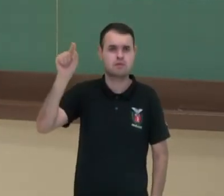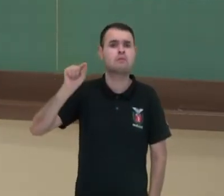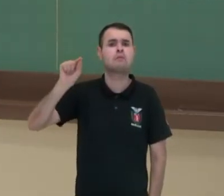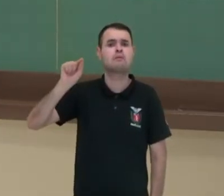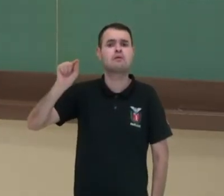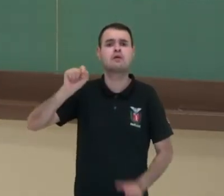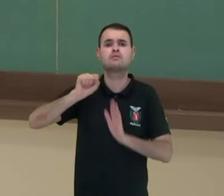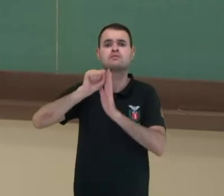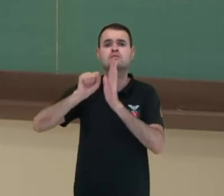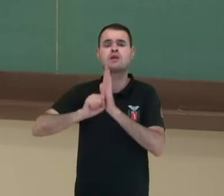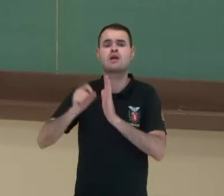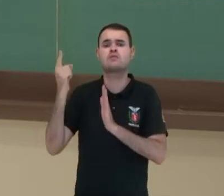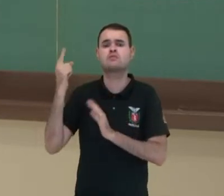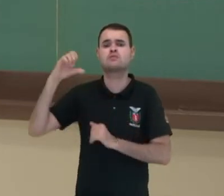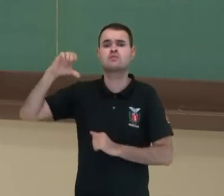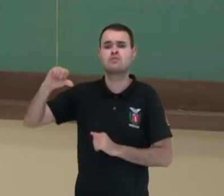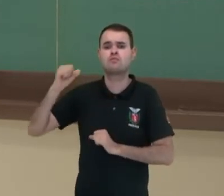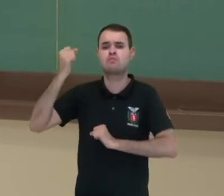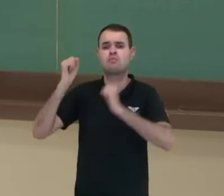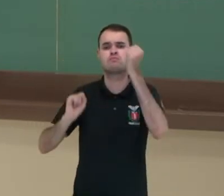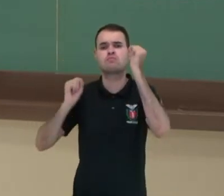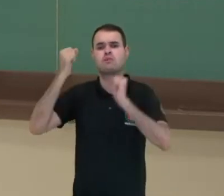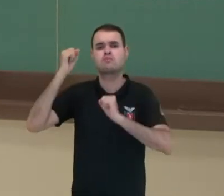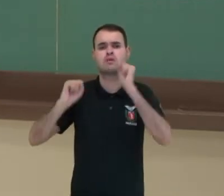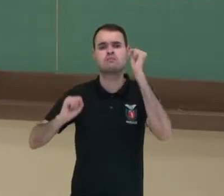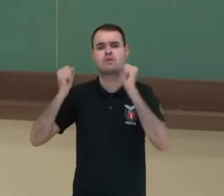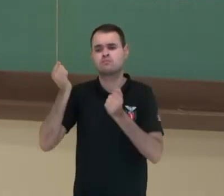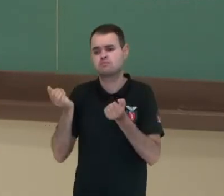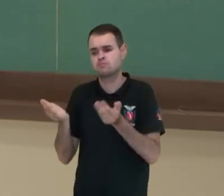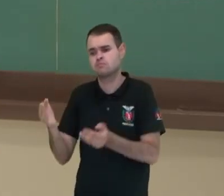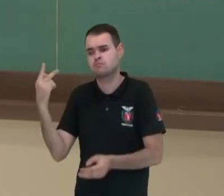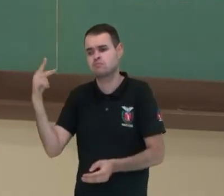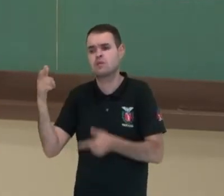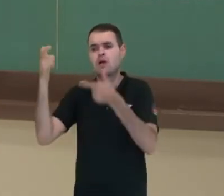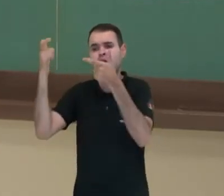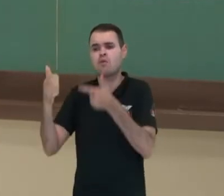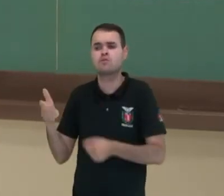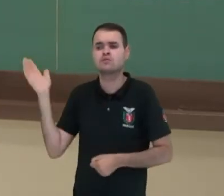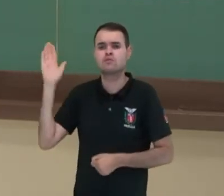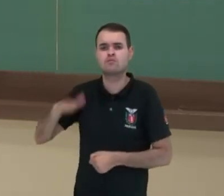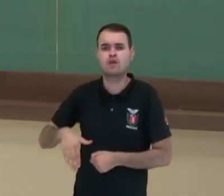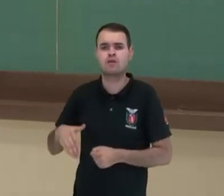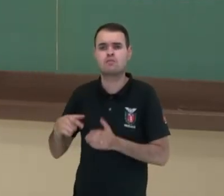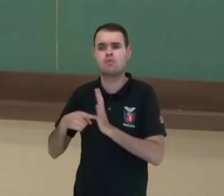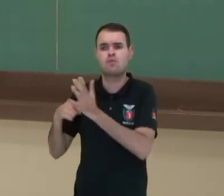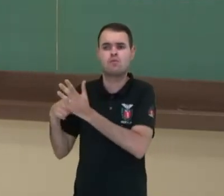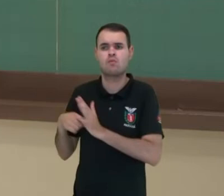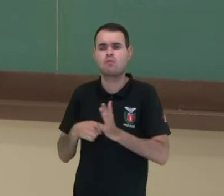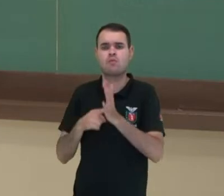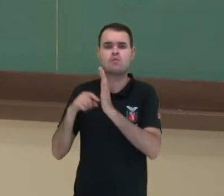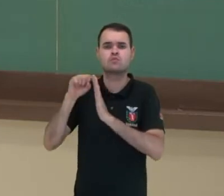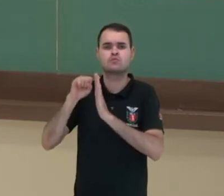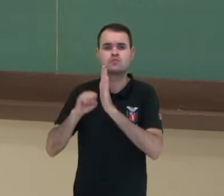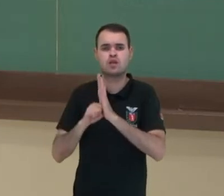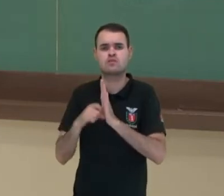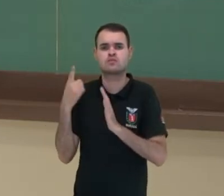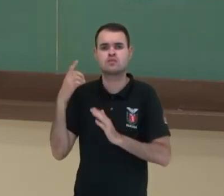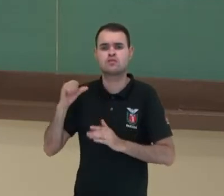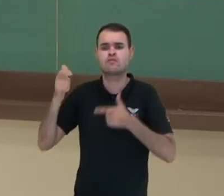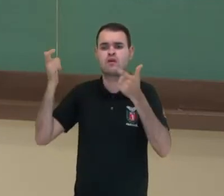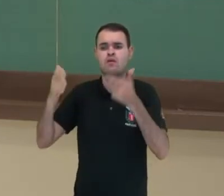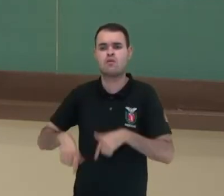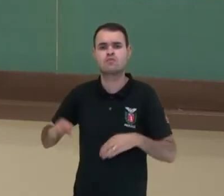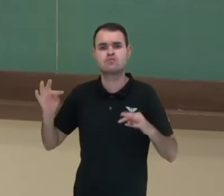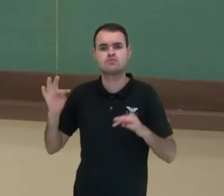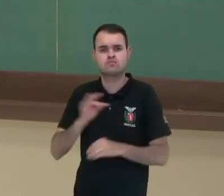no século XIX industrializou o Paraguai? Da onde vieram essas máquinas no século XIX? Da onde que os técnicos